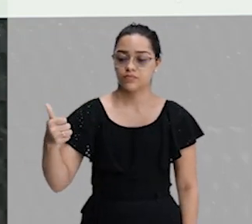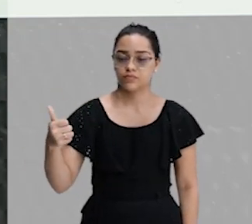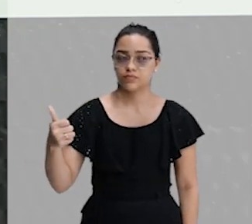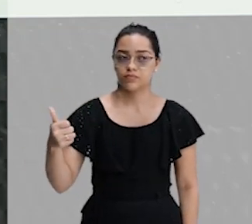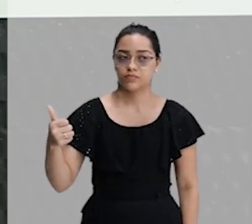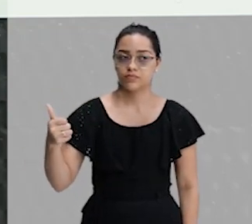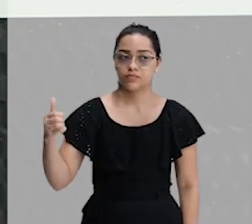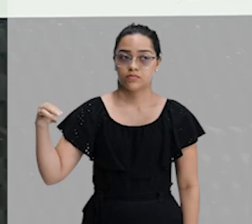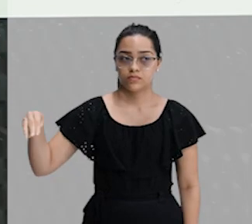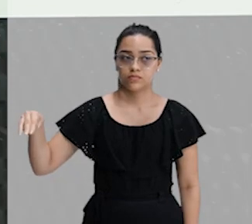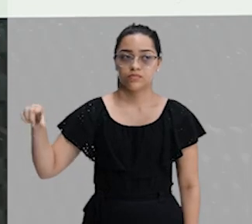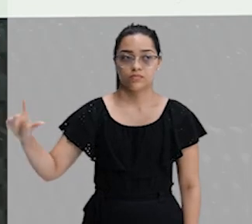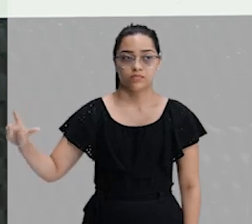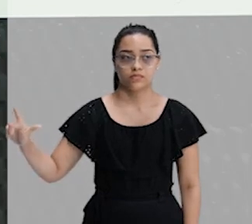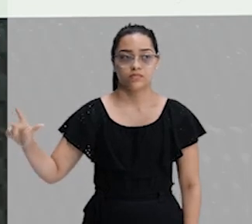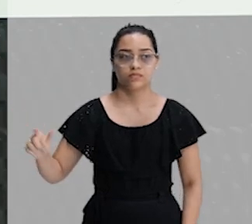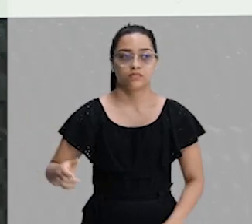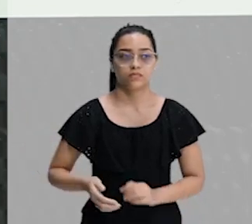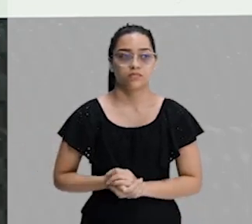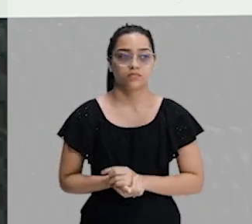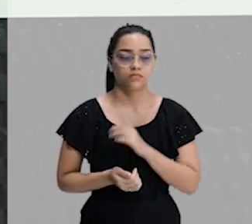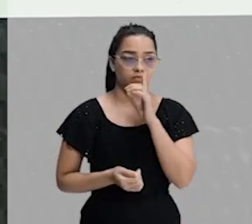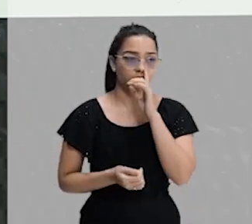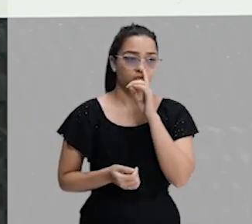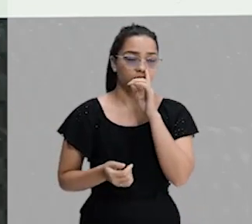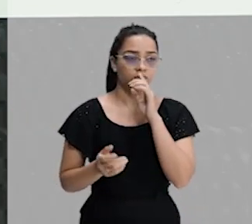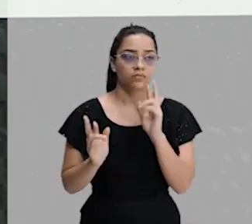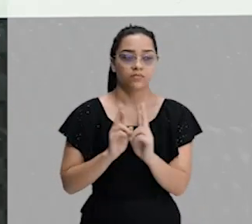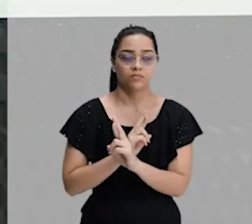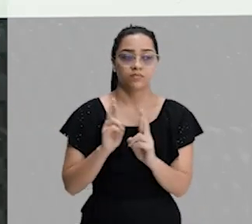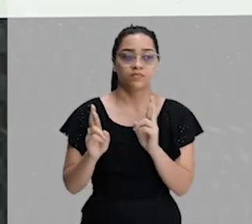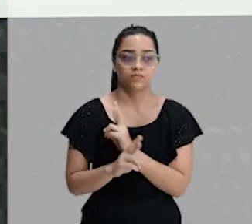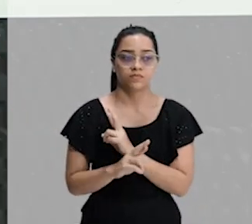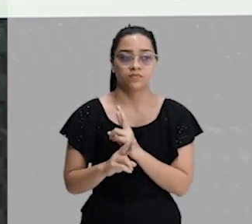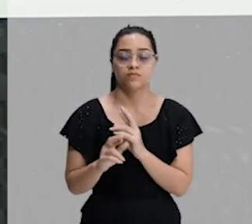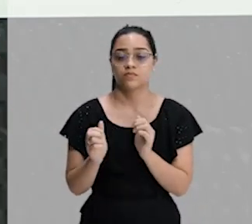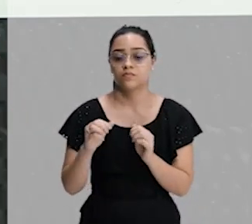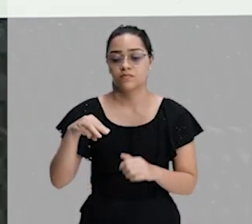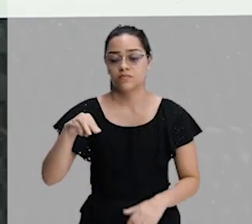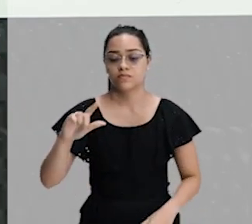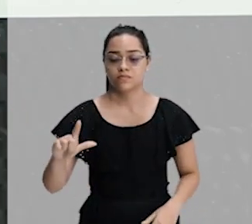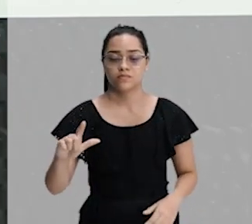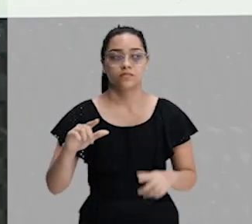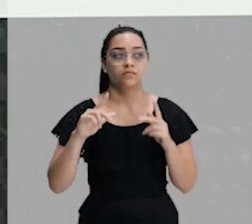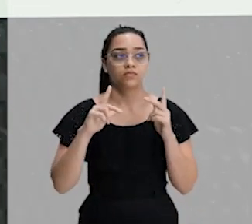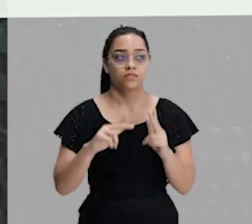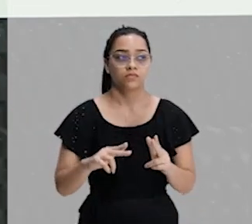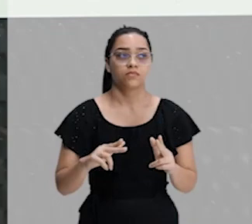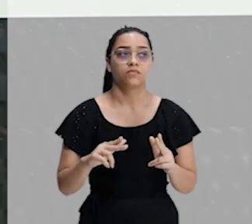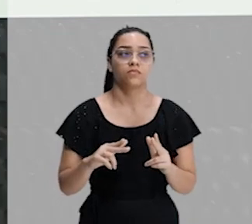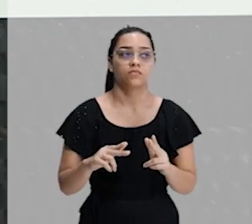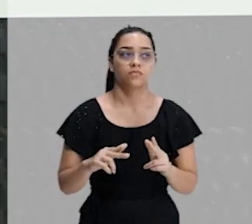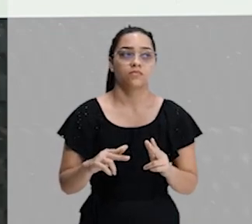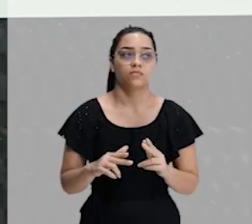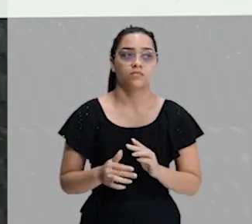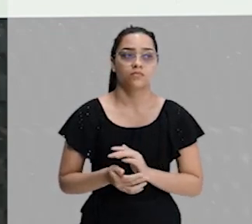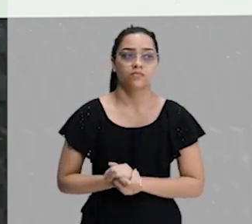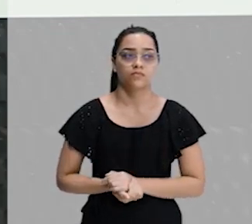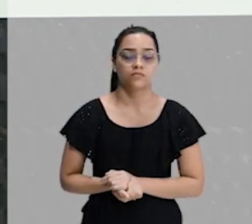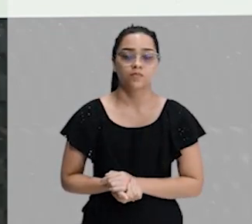538,51 ml. Tá? A relação de centímetro cúbico para ml é uma relação de 1